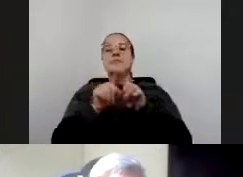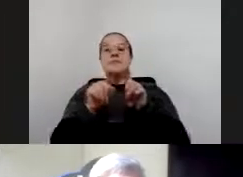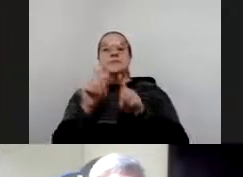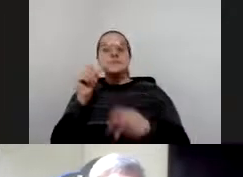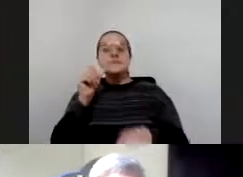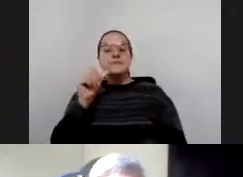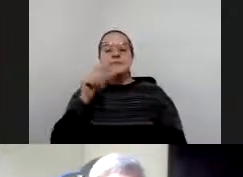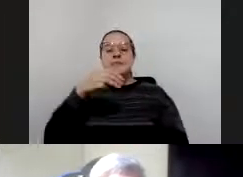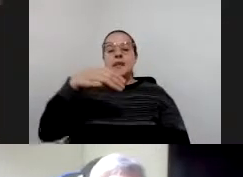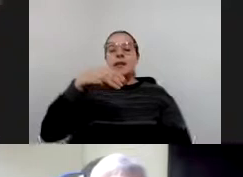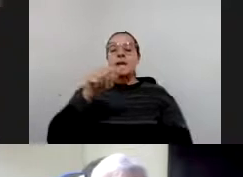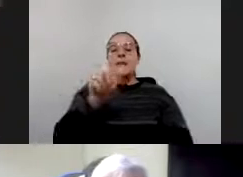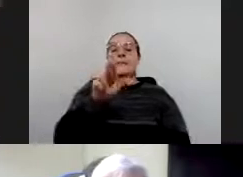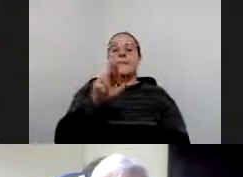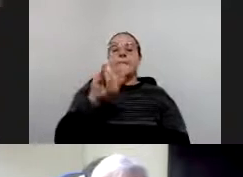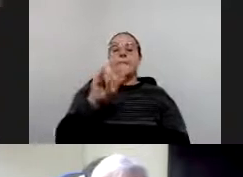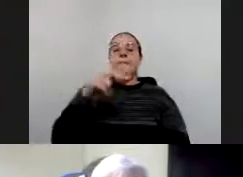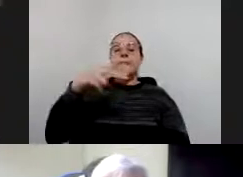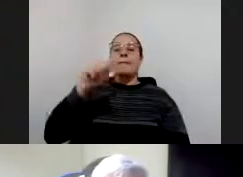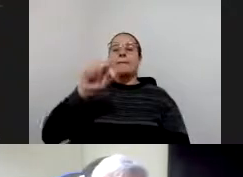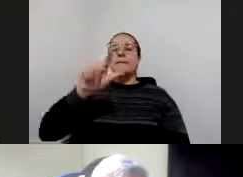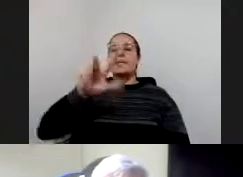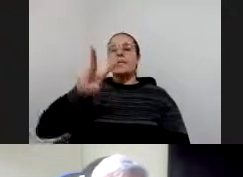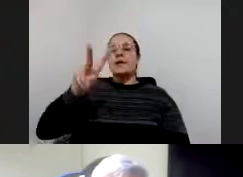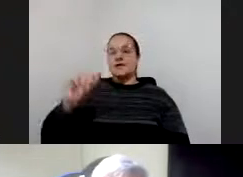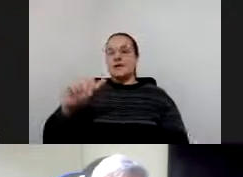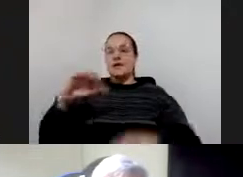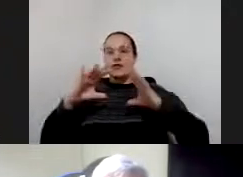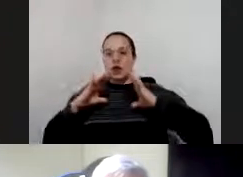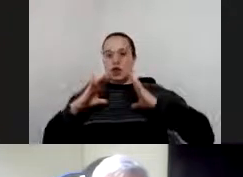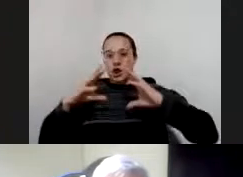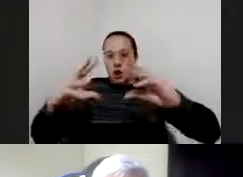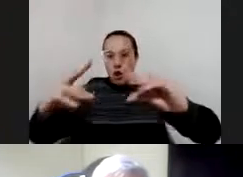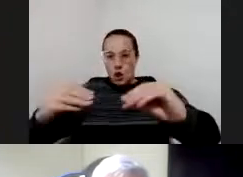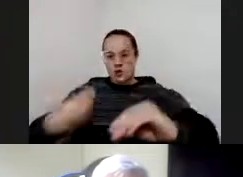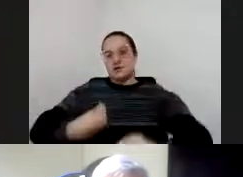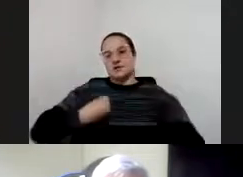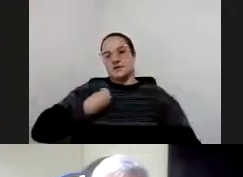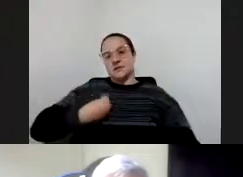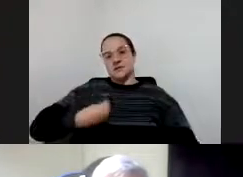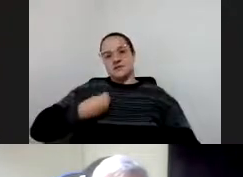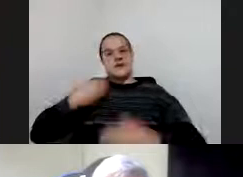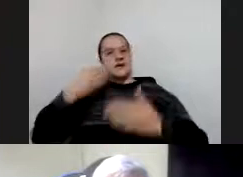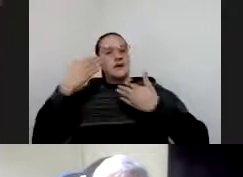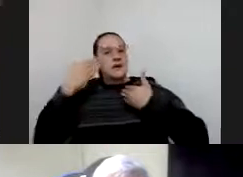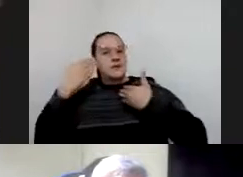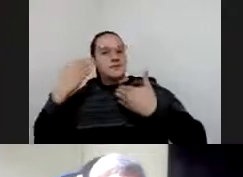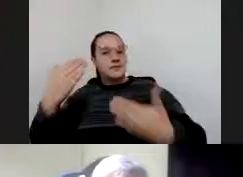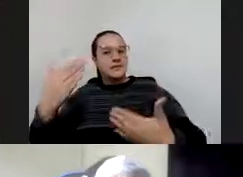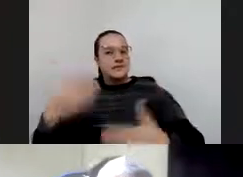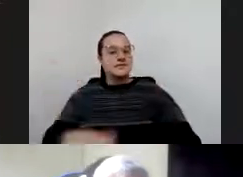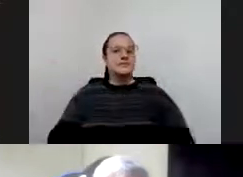tá? Todos os presentes. Todos presentes. Obrigado.